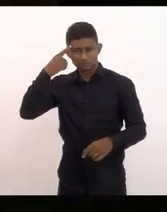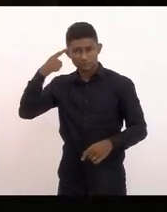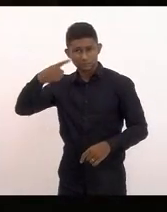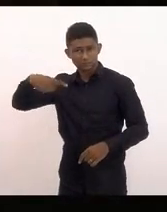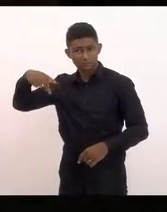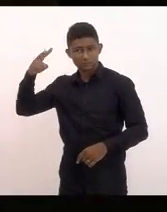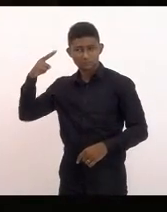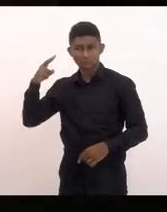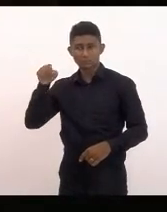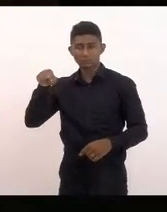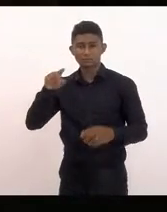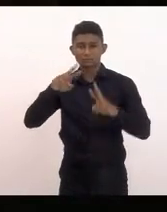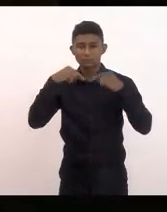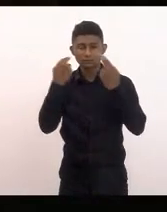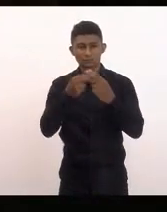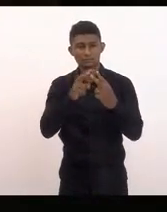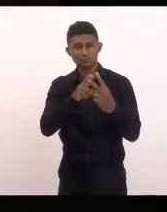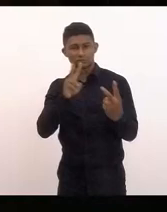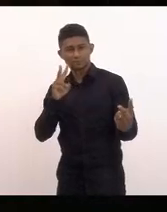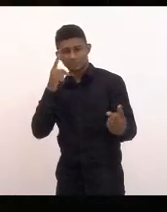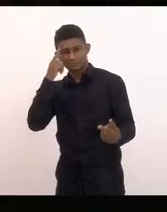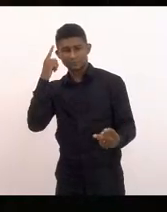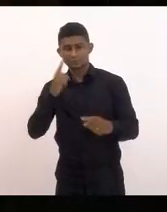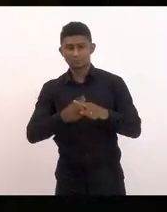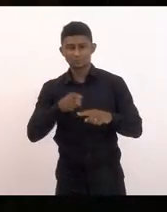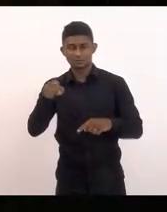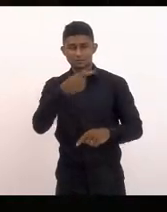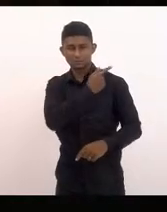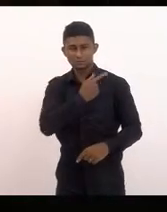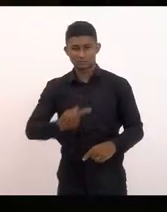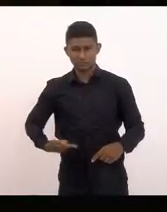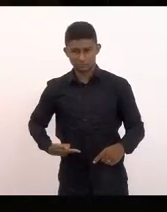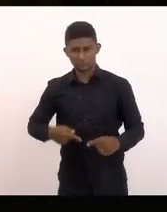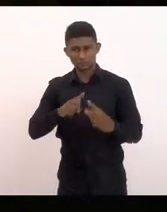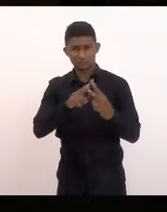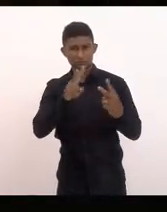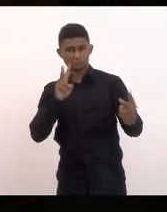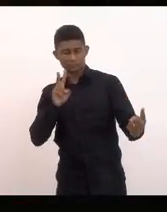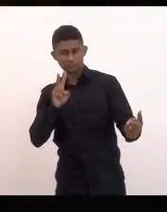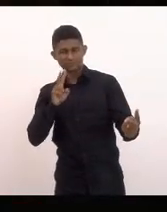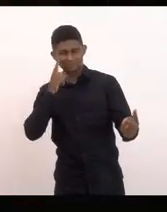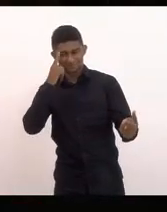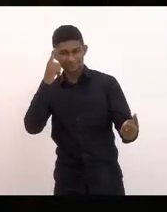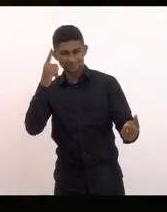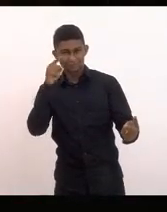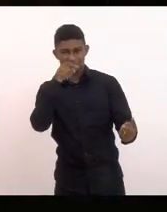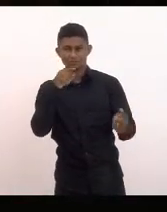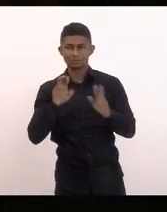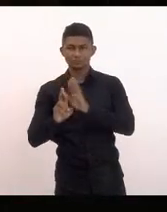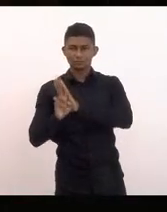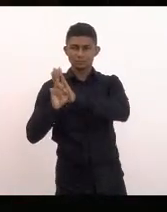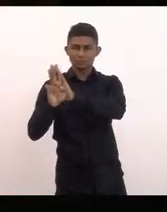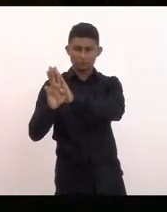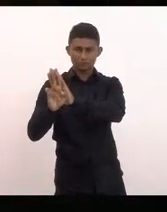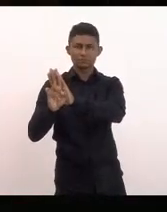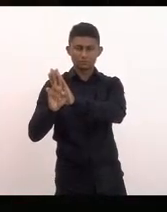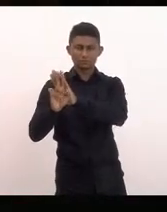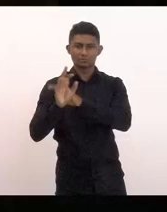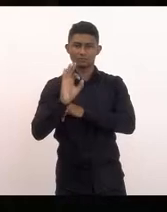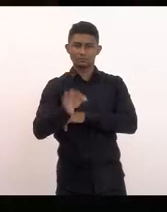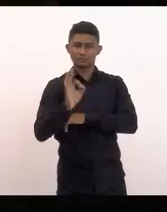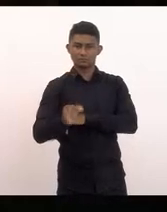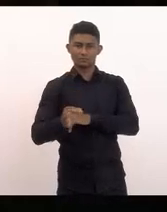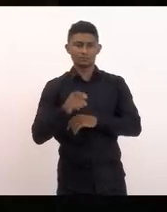reunião remota, porque o governador está com Covid, estiveram uma representatividade, esteve com